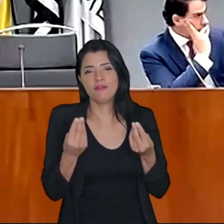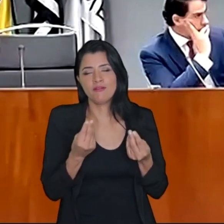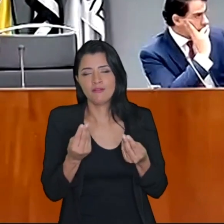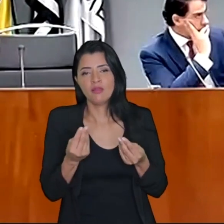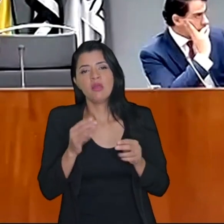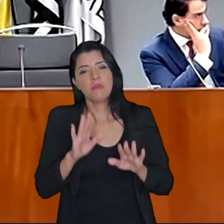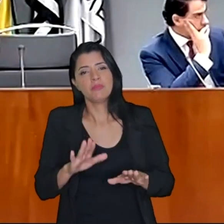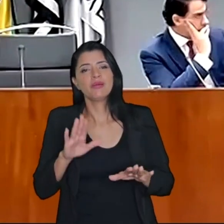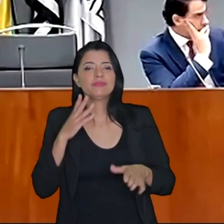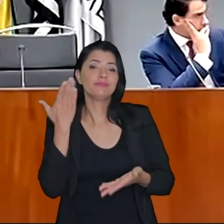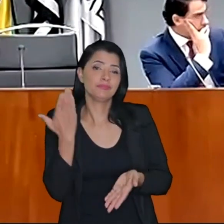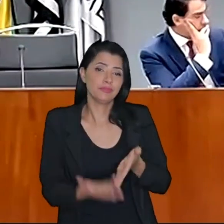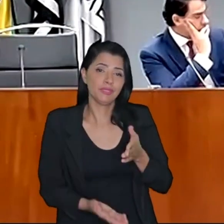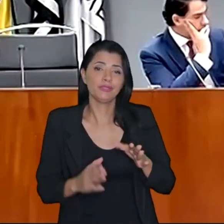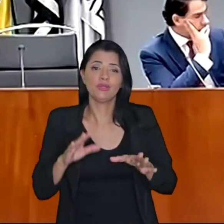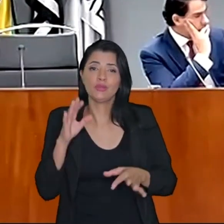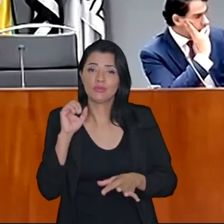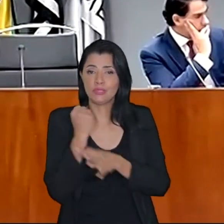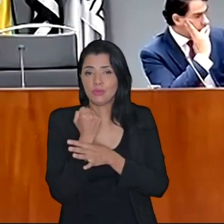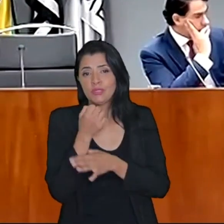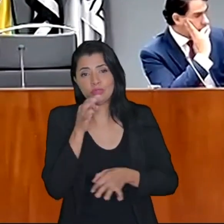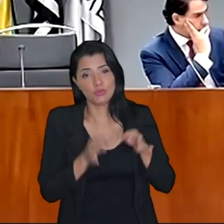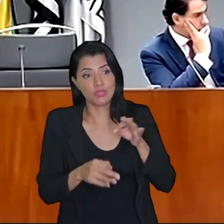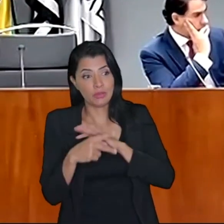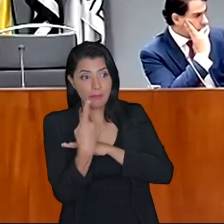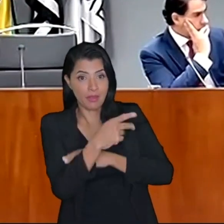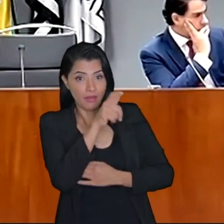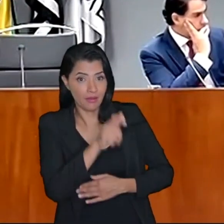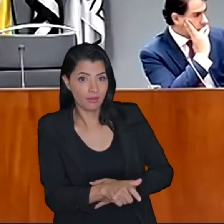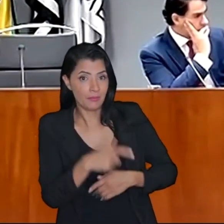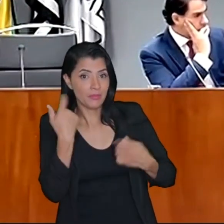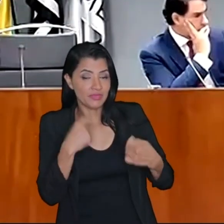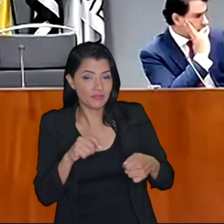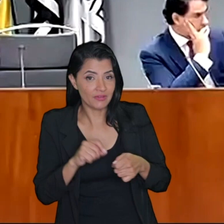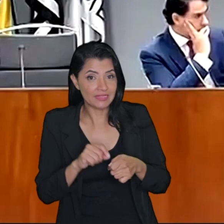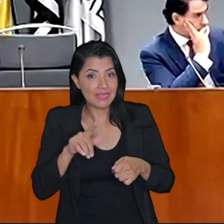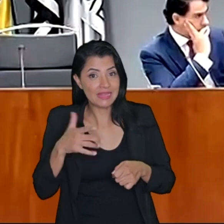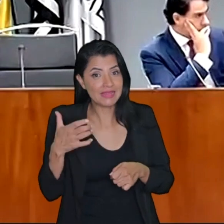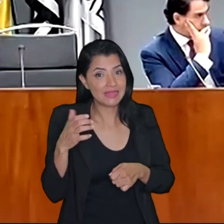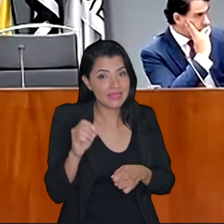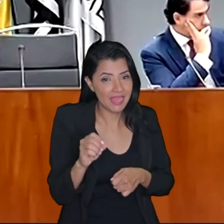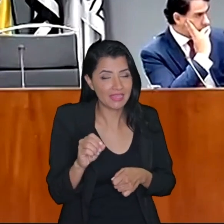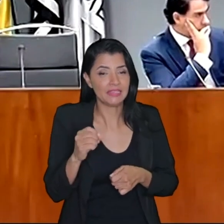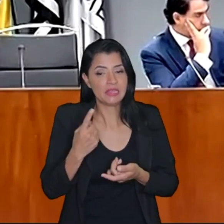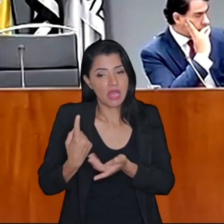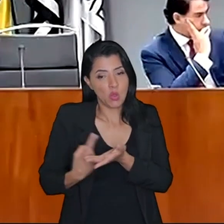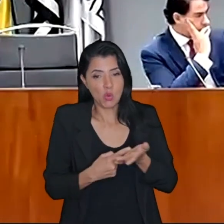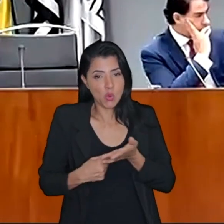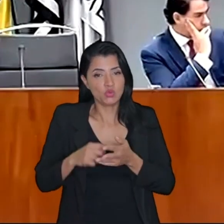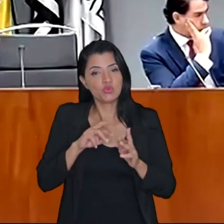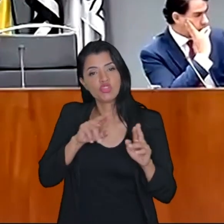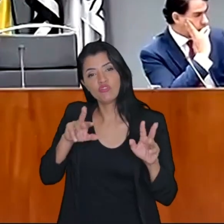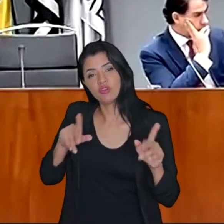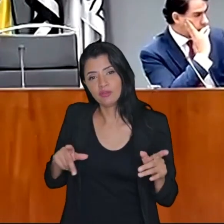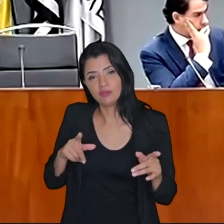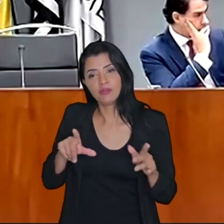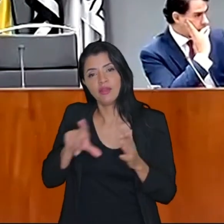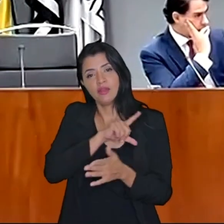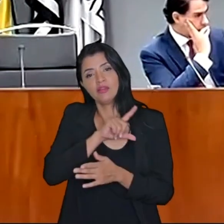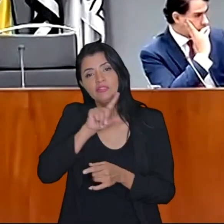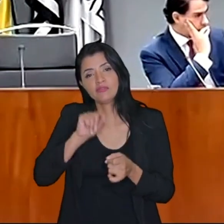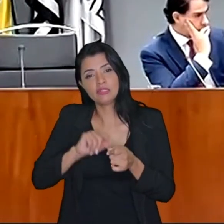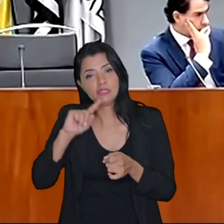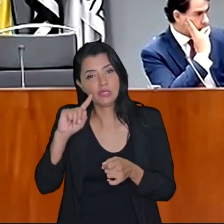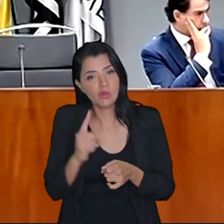em segurança jurídica para o próprio colaborador, que ele vai ter que fazer 10 acordos distintos, quando antes ele fazia um. Mas, de certa forma, talvez o